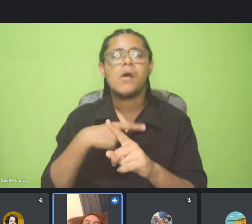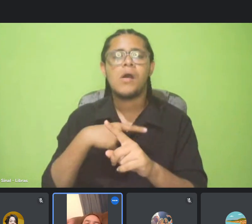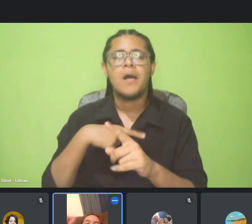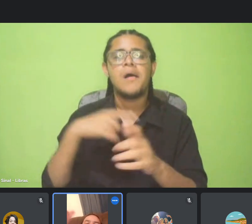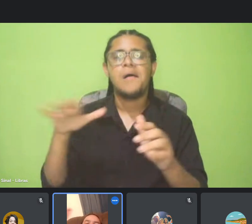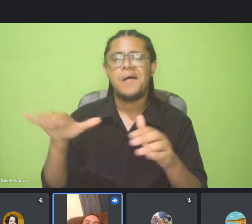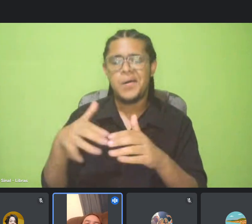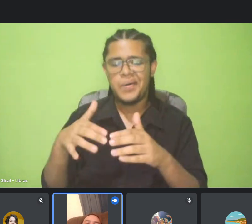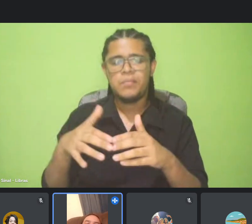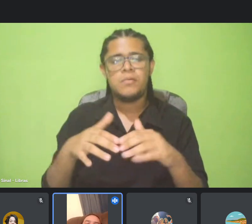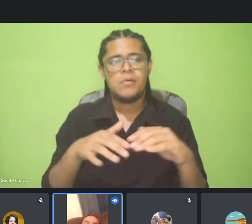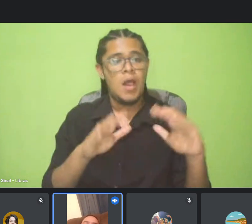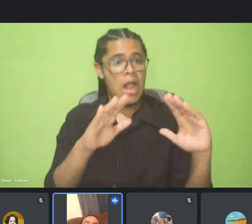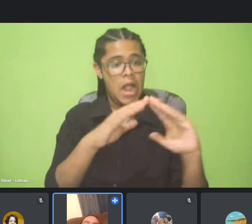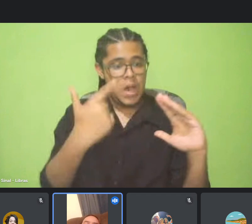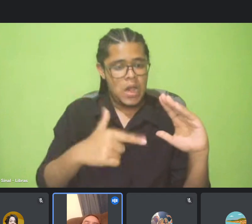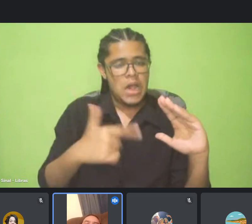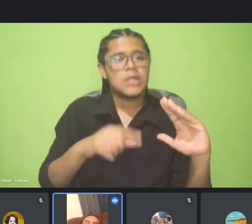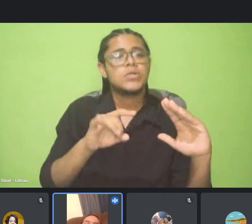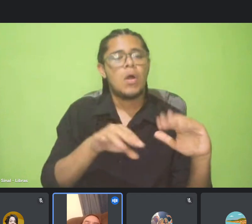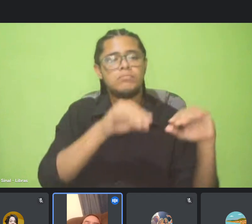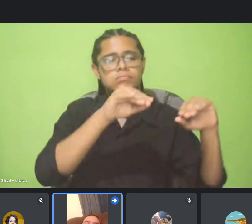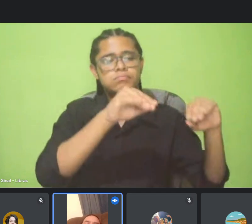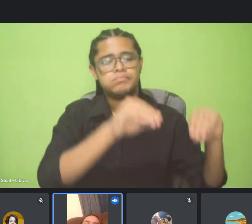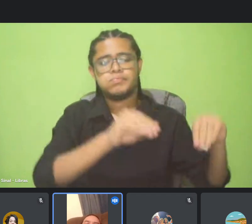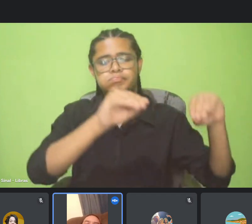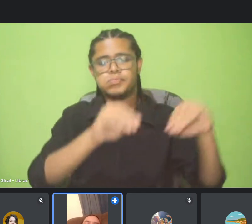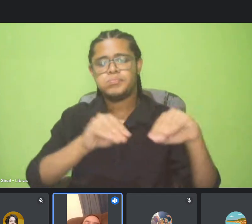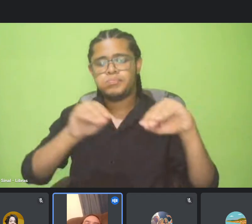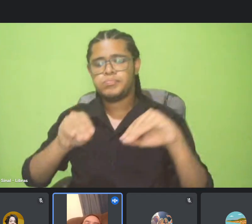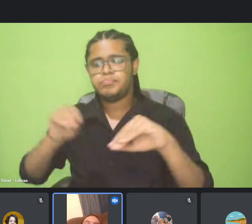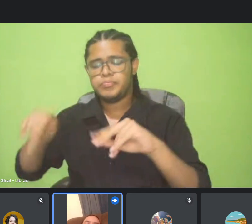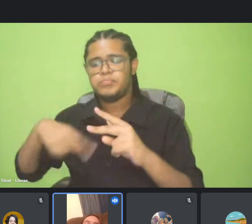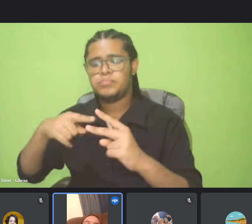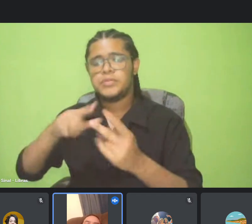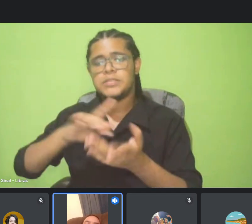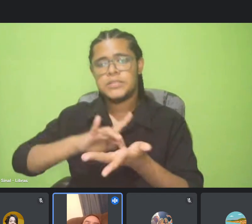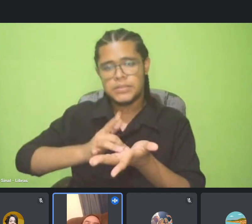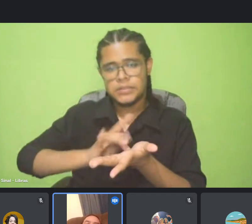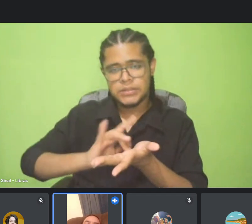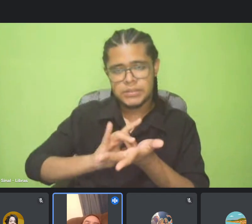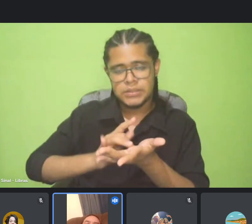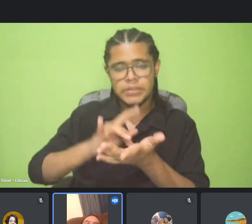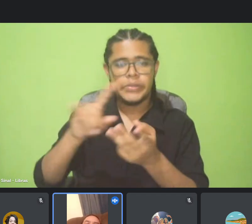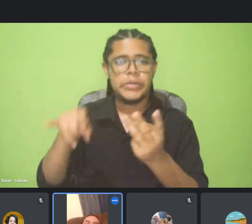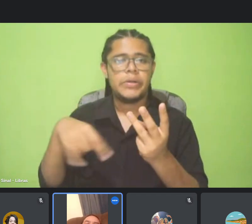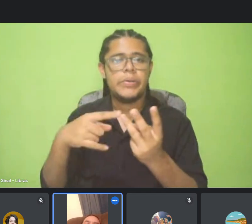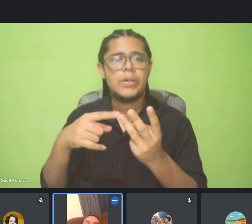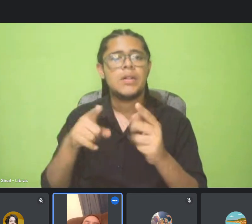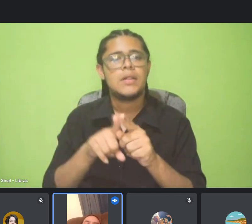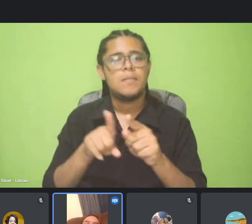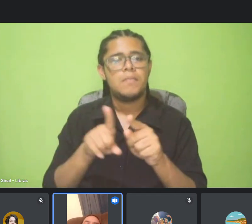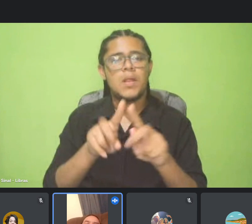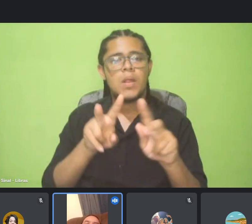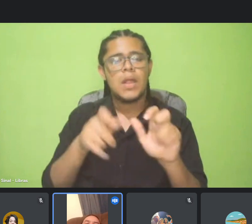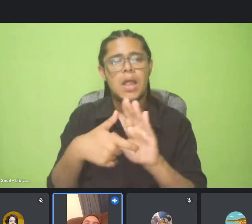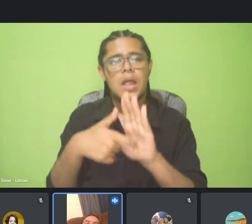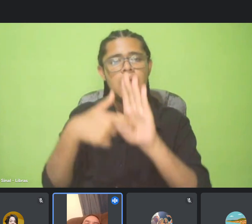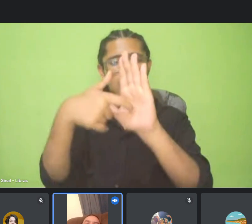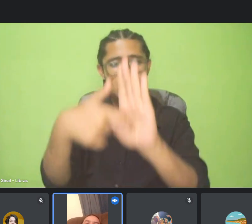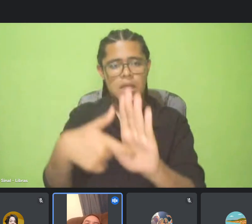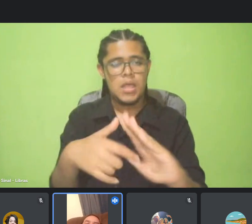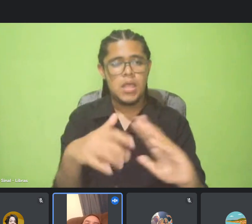ciganos e pessoas em situação de rua, elas vão ficar isentas da apresentação do comprovante de